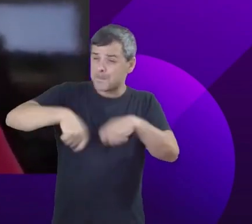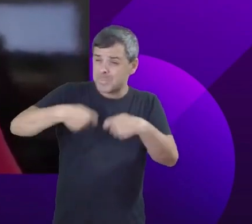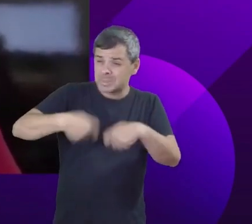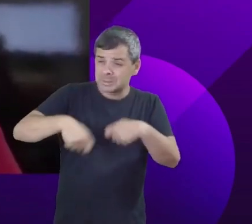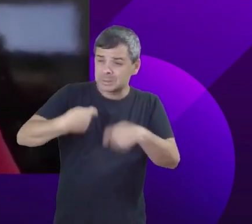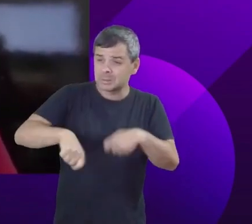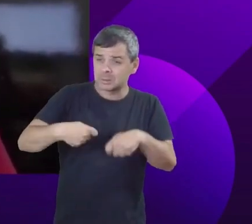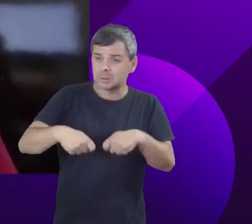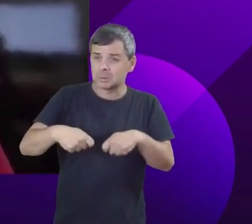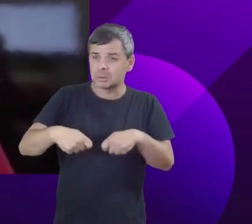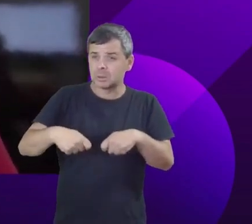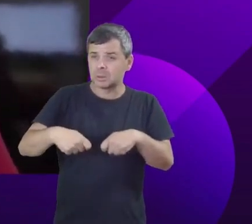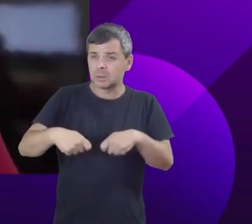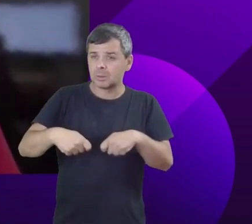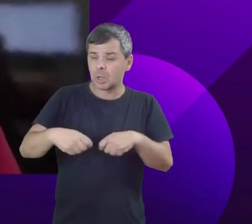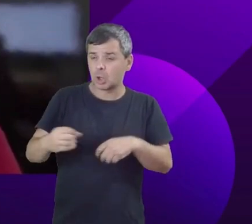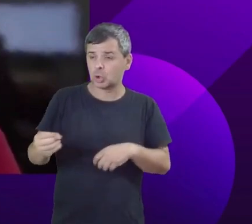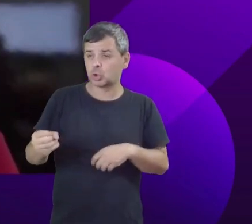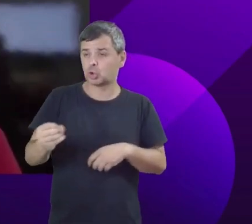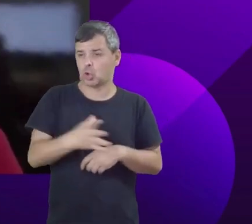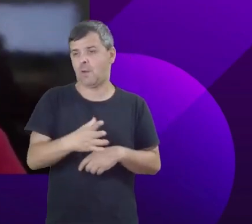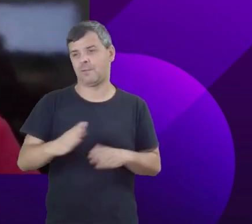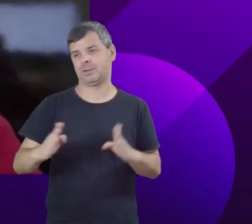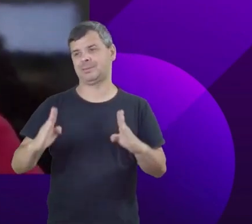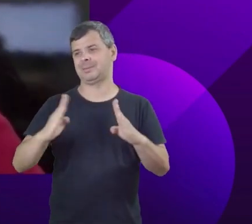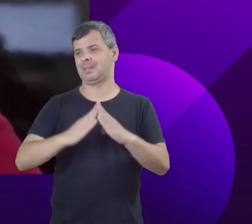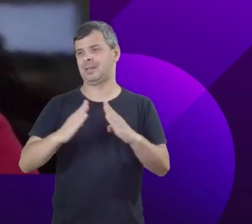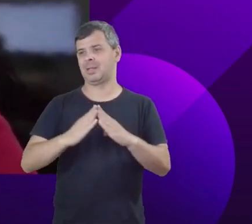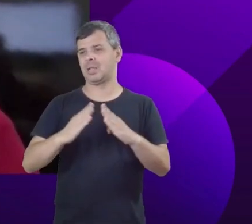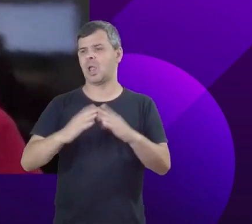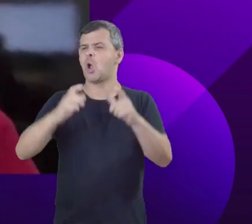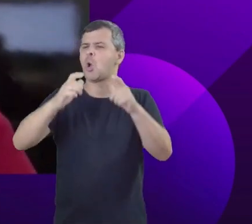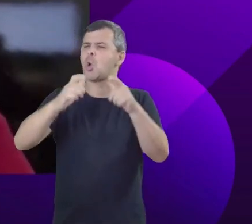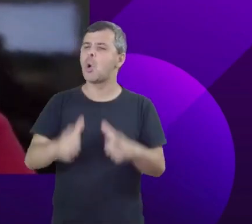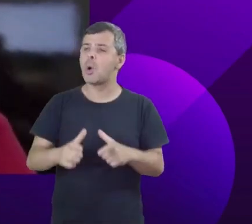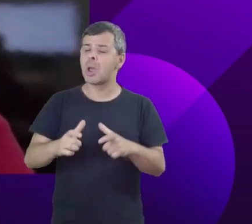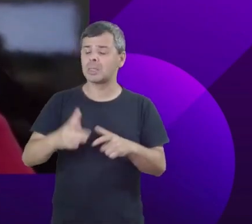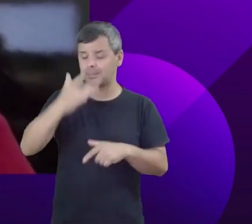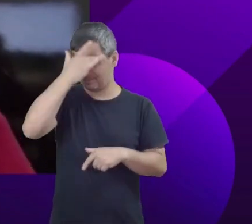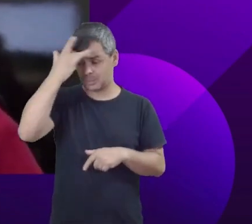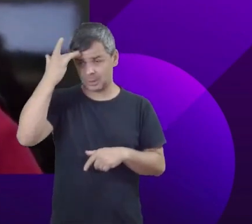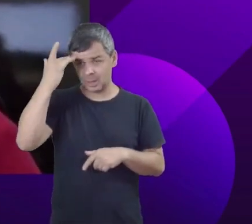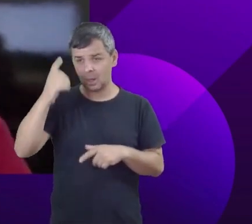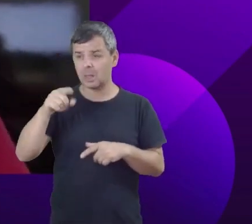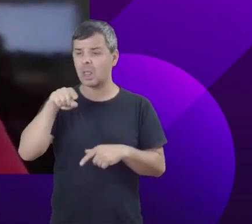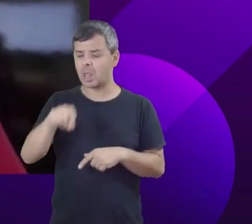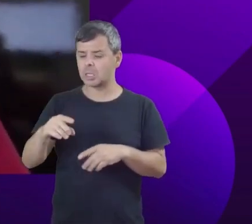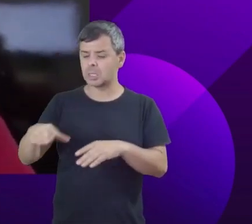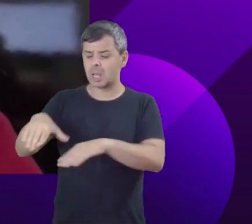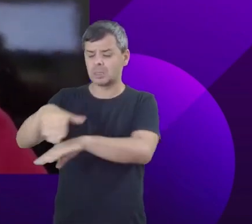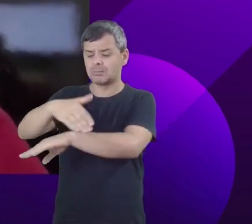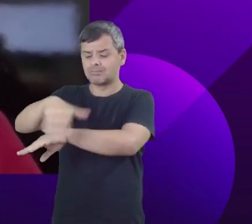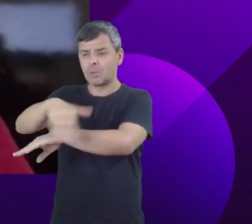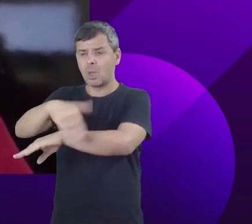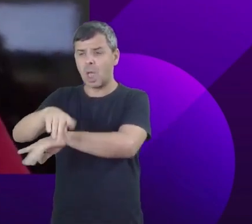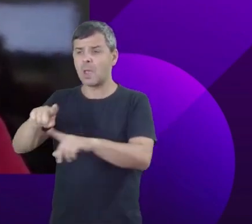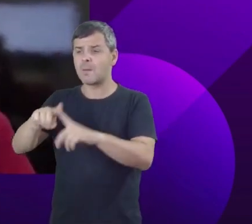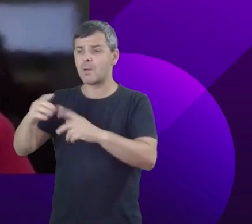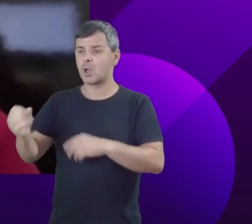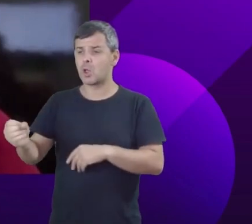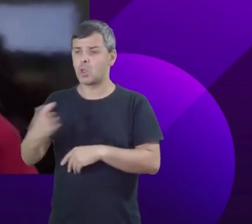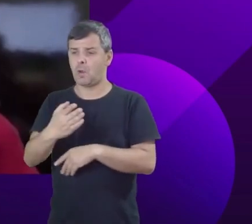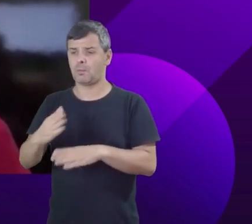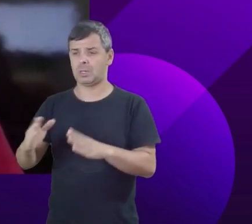né, de novas habitações, né, de aonde que essas pessoas, aonde que esses bairros, né, vão precisar de